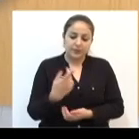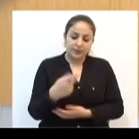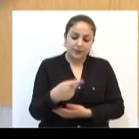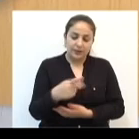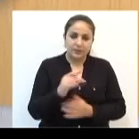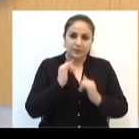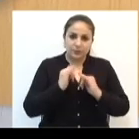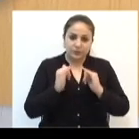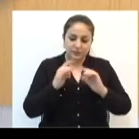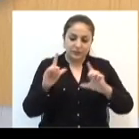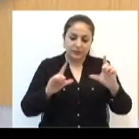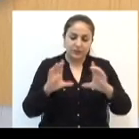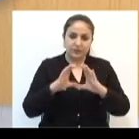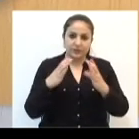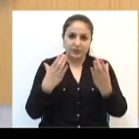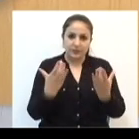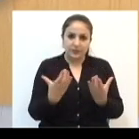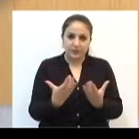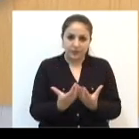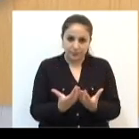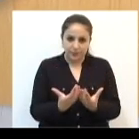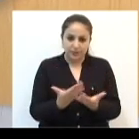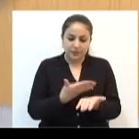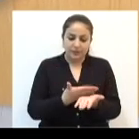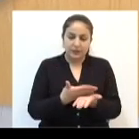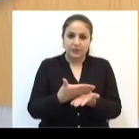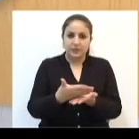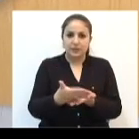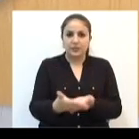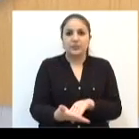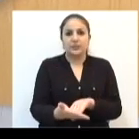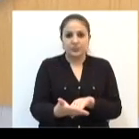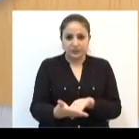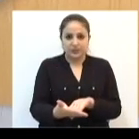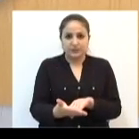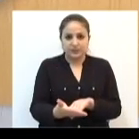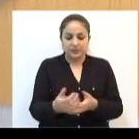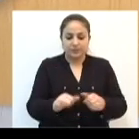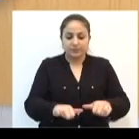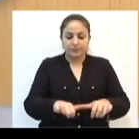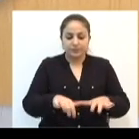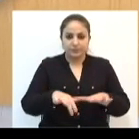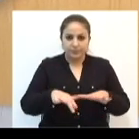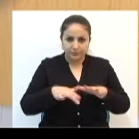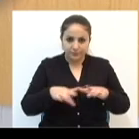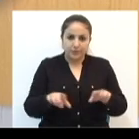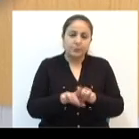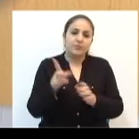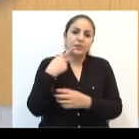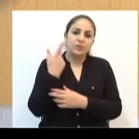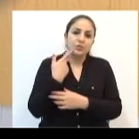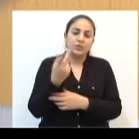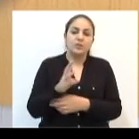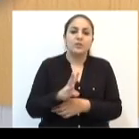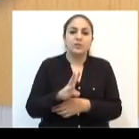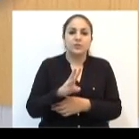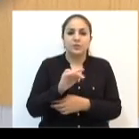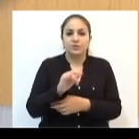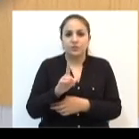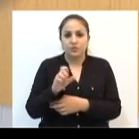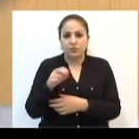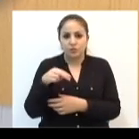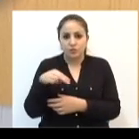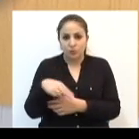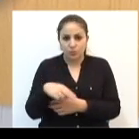Esta edição do Jornal da Câmara inicia mostrando um resumo do grande expediente do vereador Wilson Liu. O